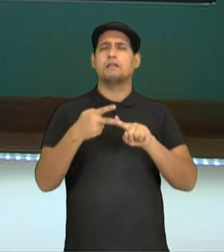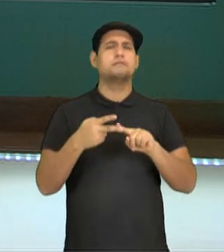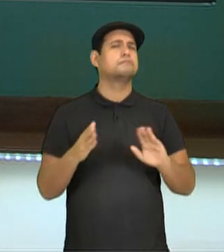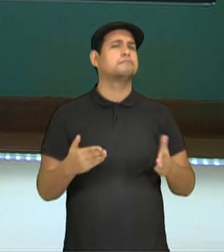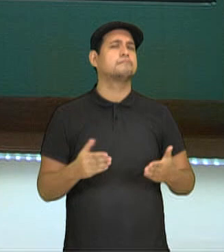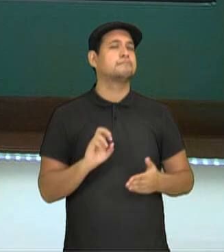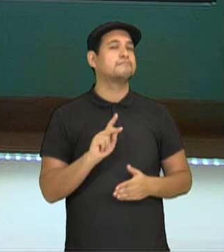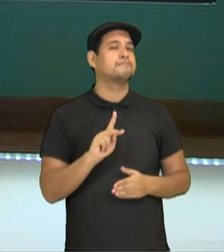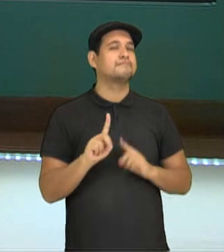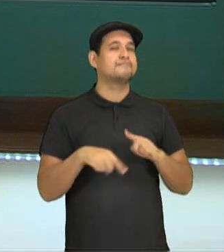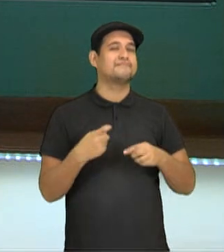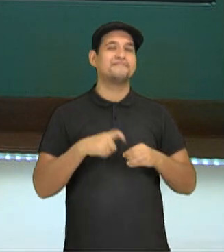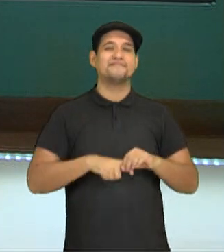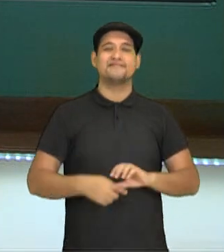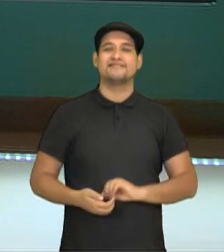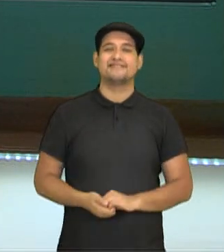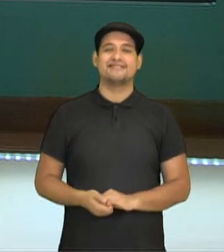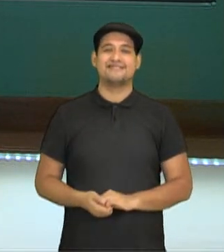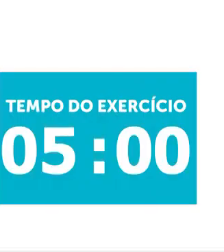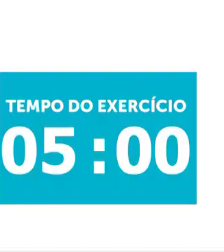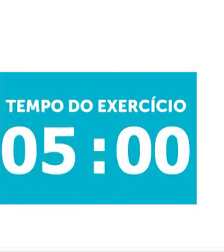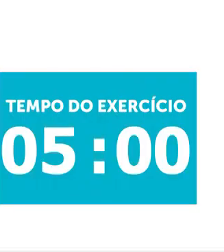aparelhos, ok? Eu já volto.